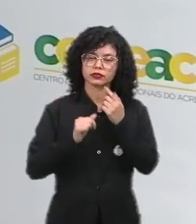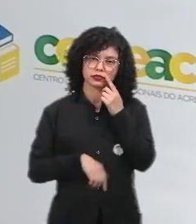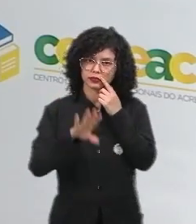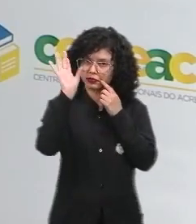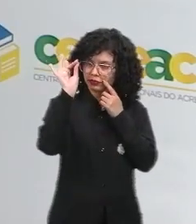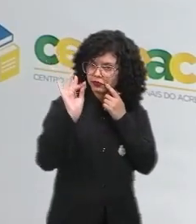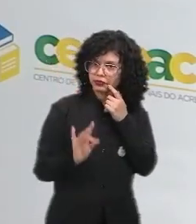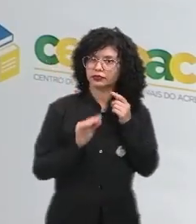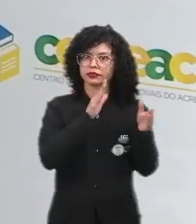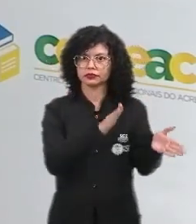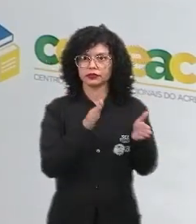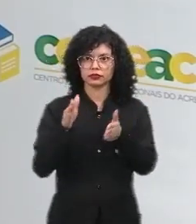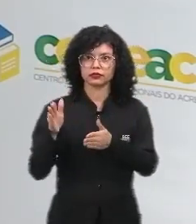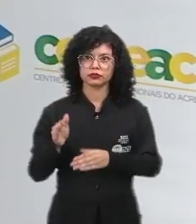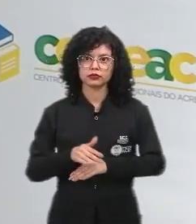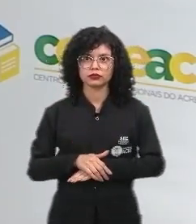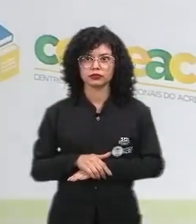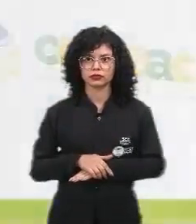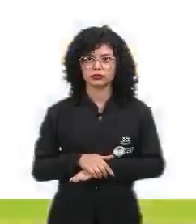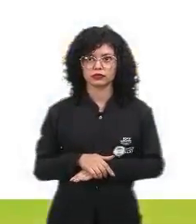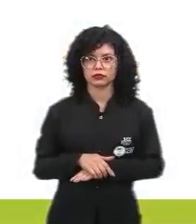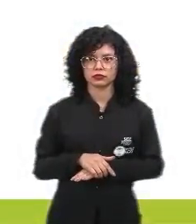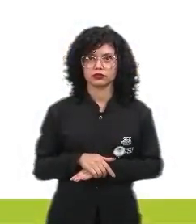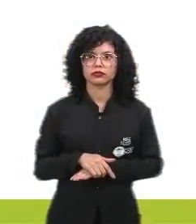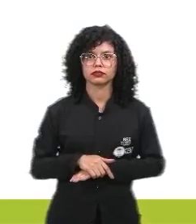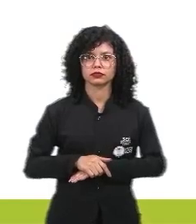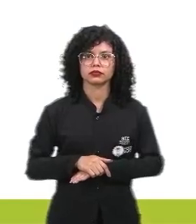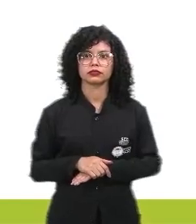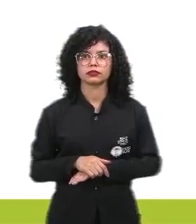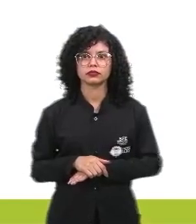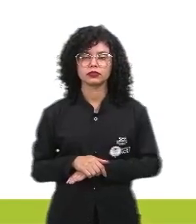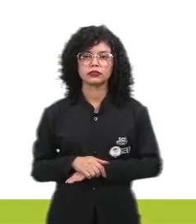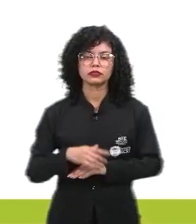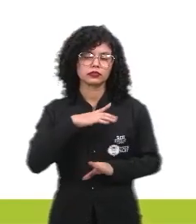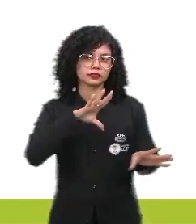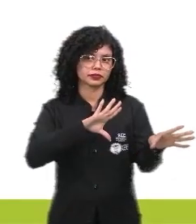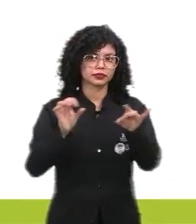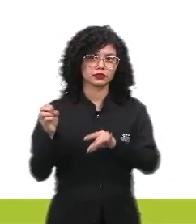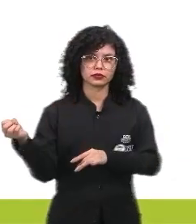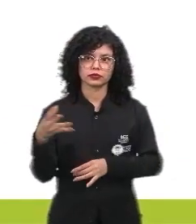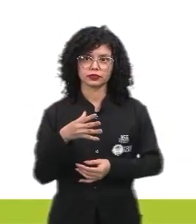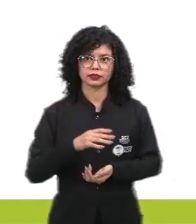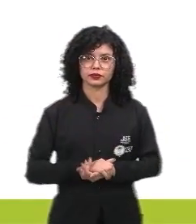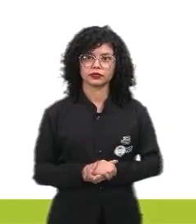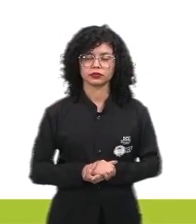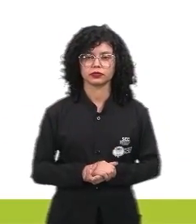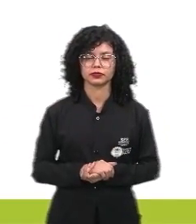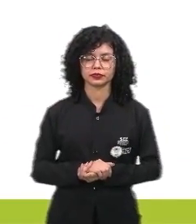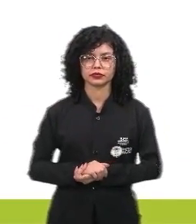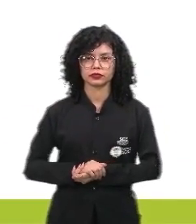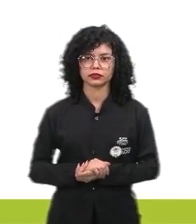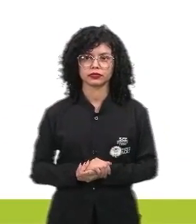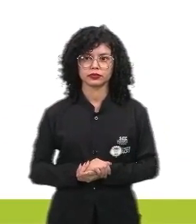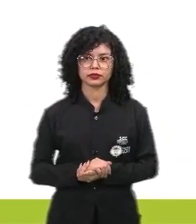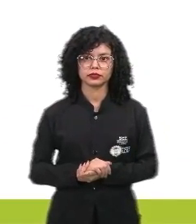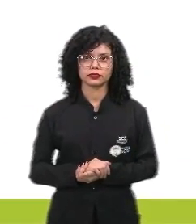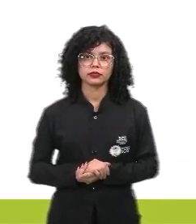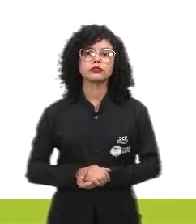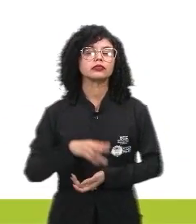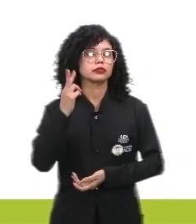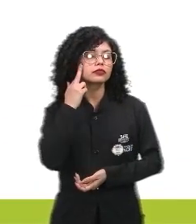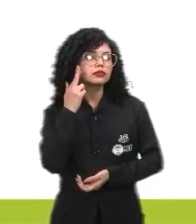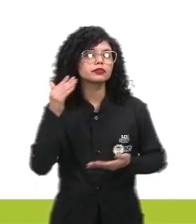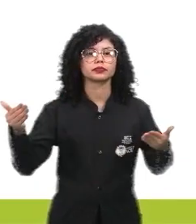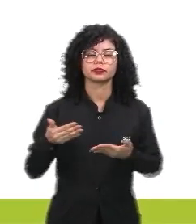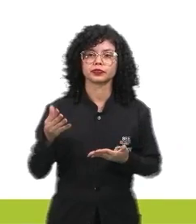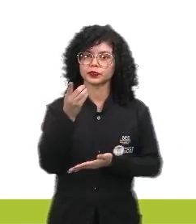cada uma dessas fases agora e entender as inovações que elas trouxeram para o nosso cotidiano. É muito comum,